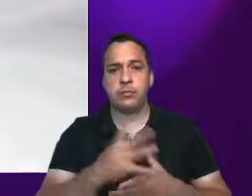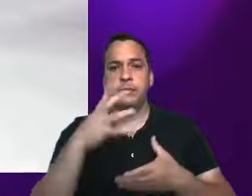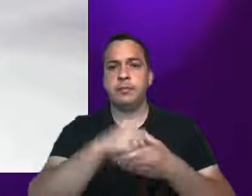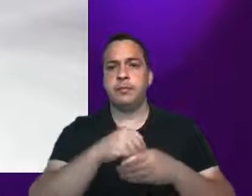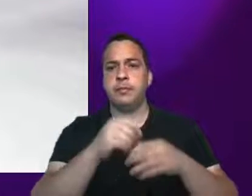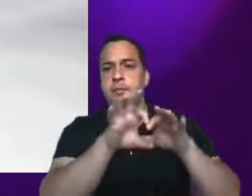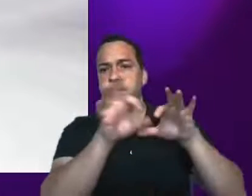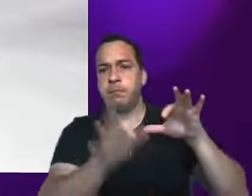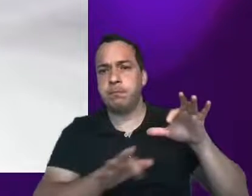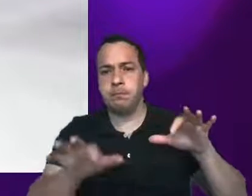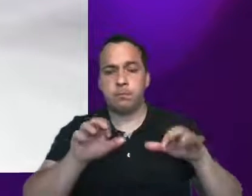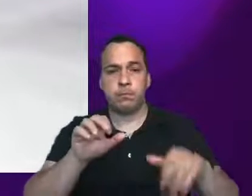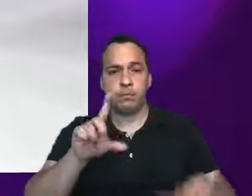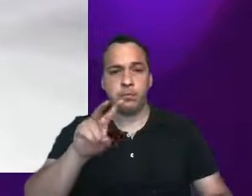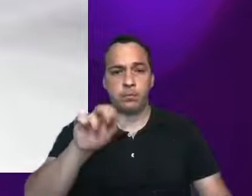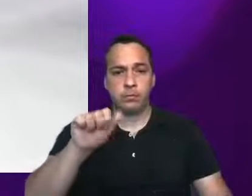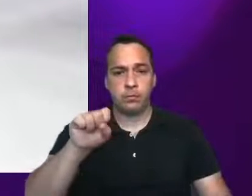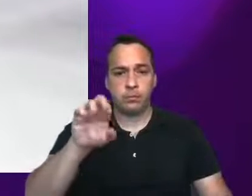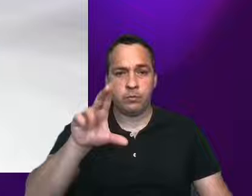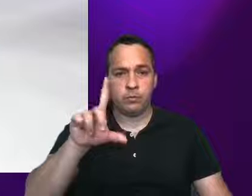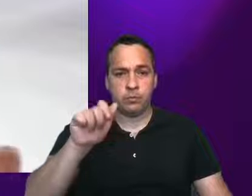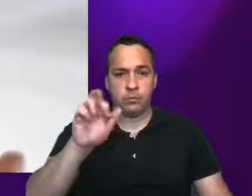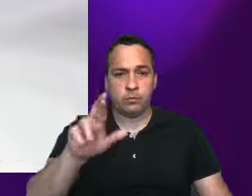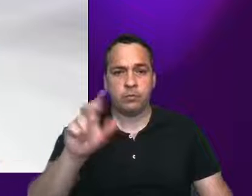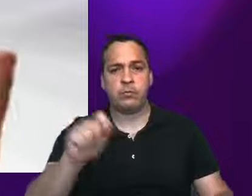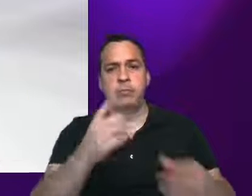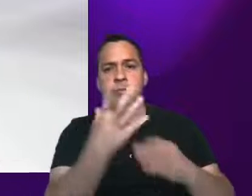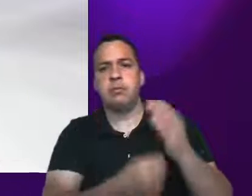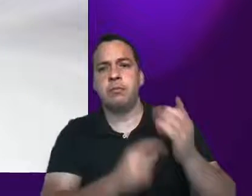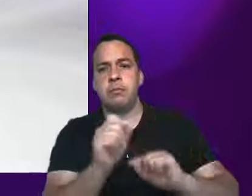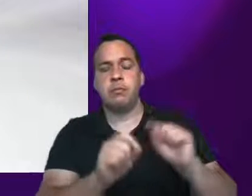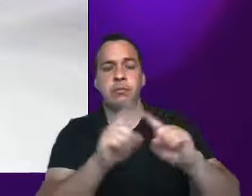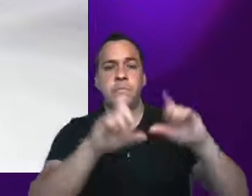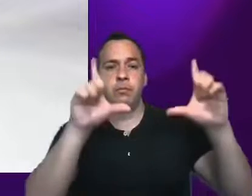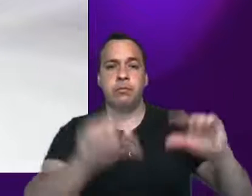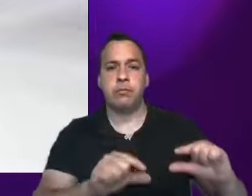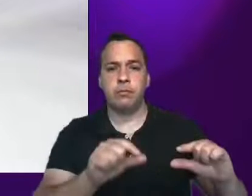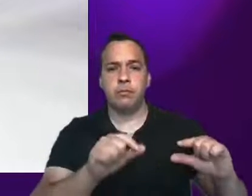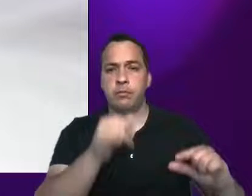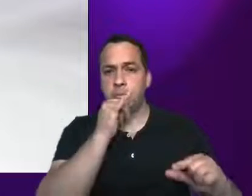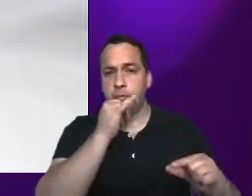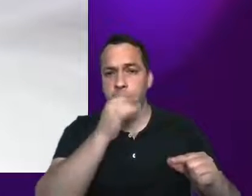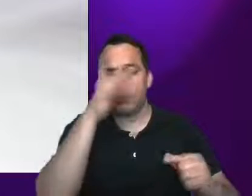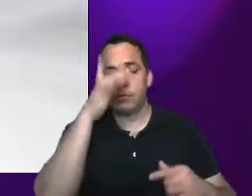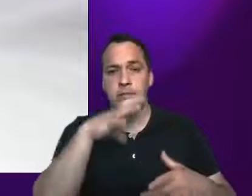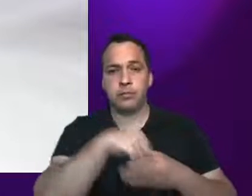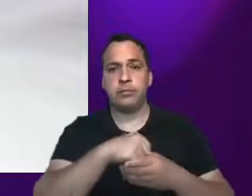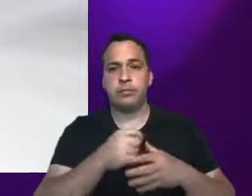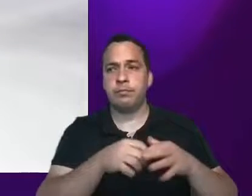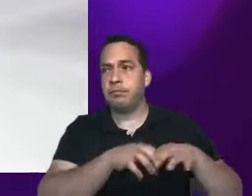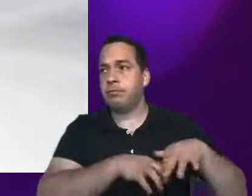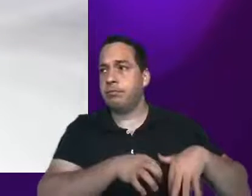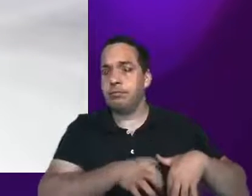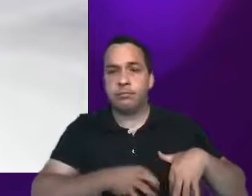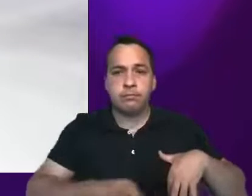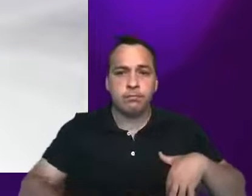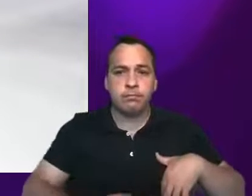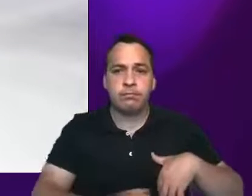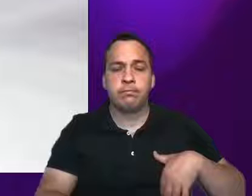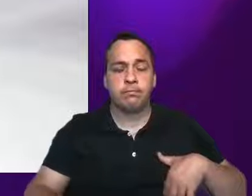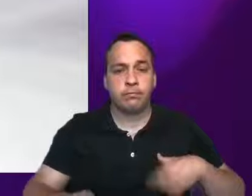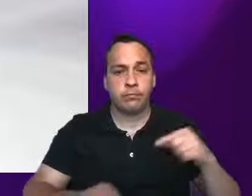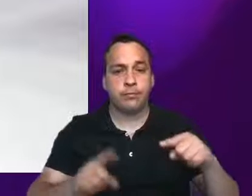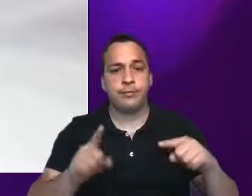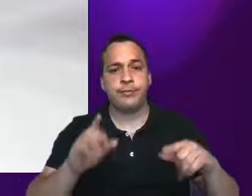mais líquido para o intravascular, que vai poder ser filtrado, diminuir a congestão do interstício renal, mas também, novamente,